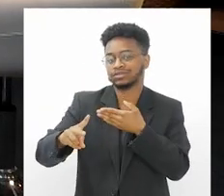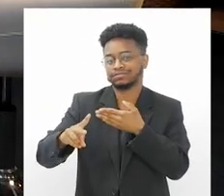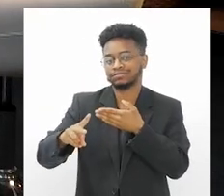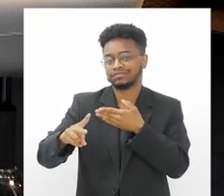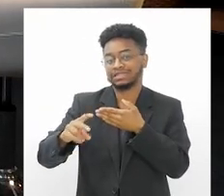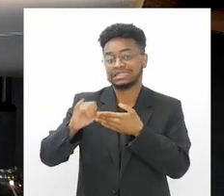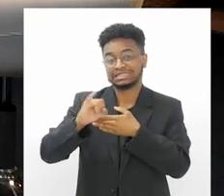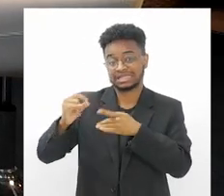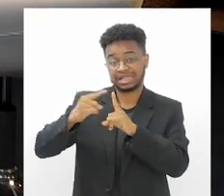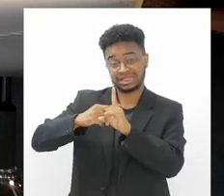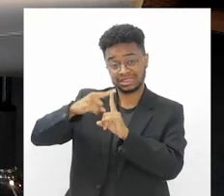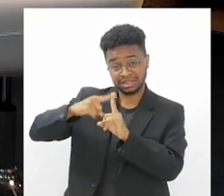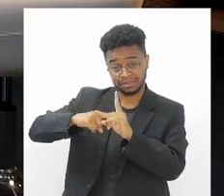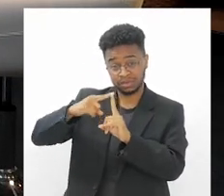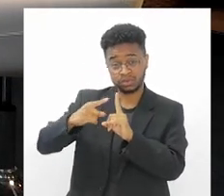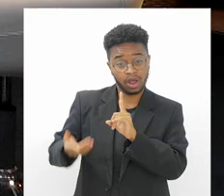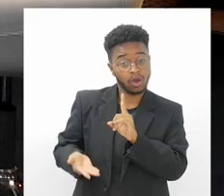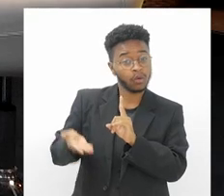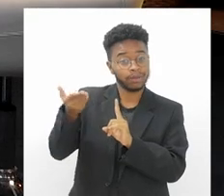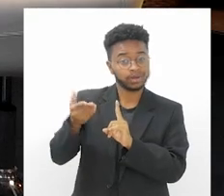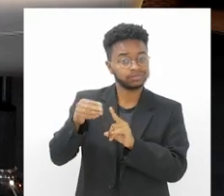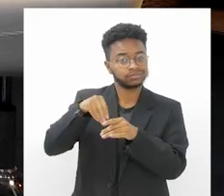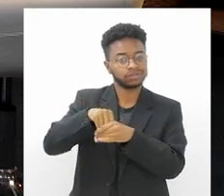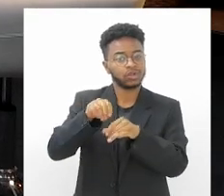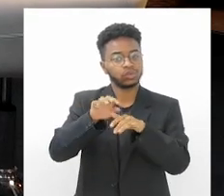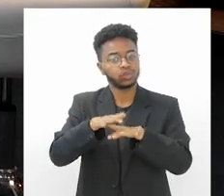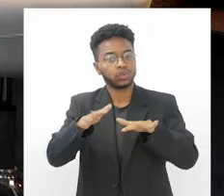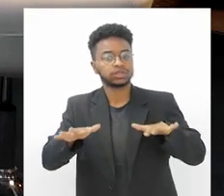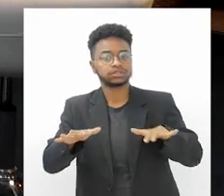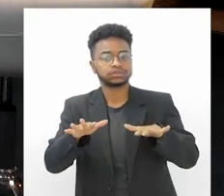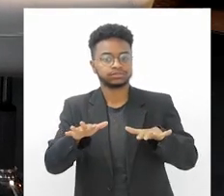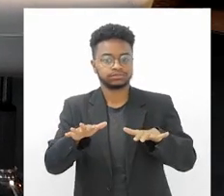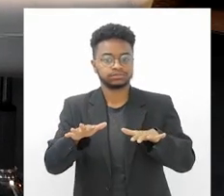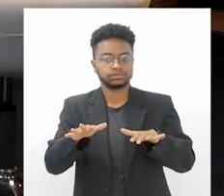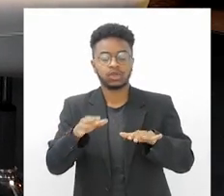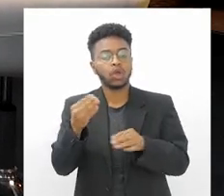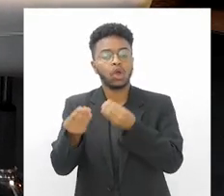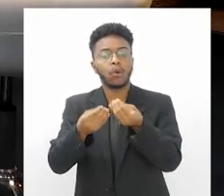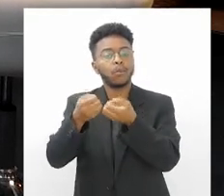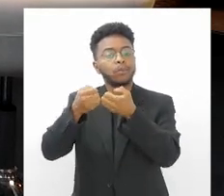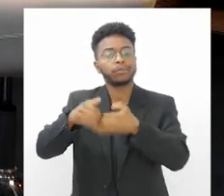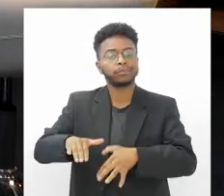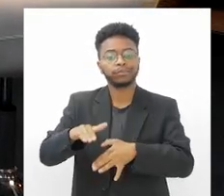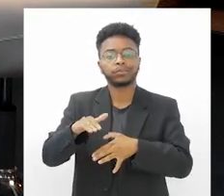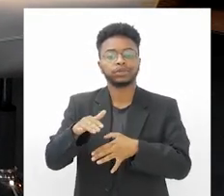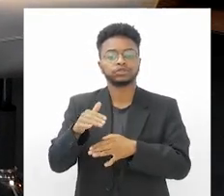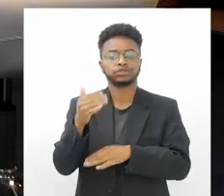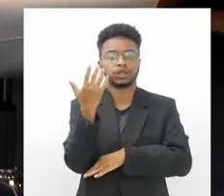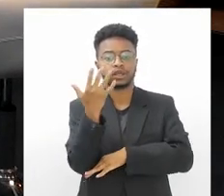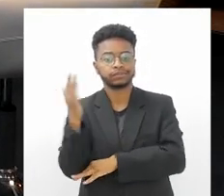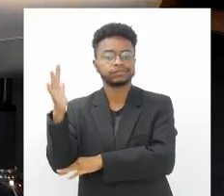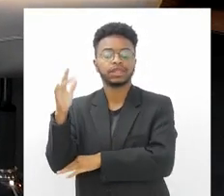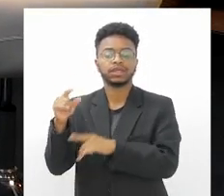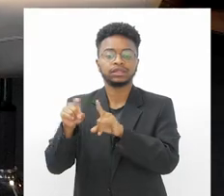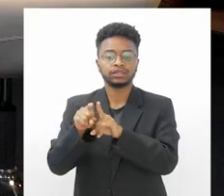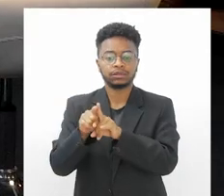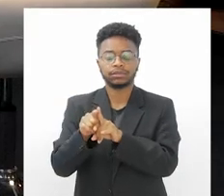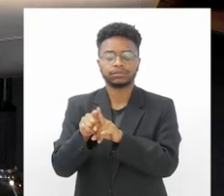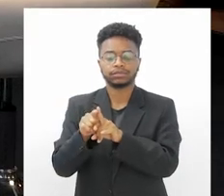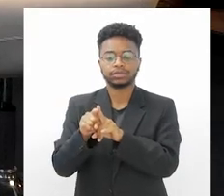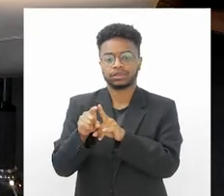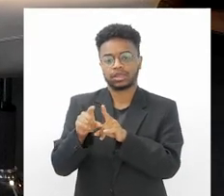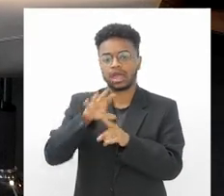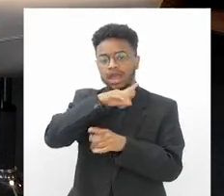da elevação da temperatura dos oceanos, para fauna e flora? Bom, a gente tem